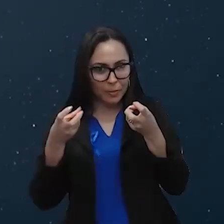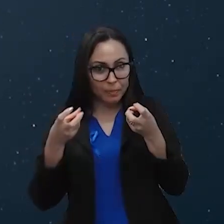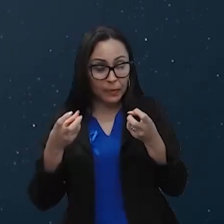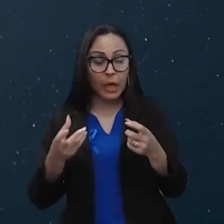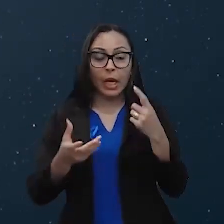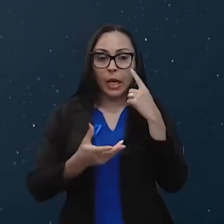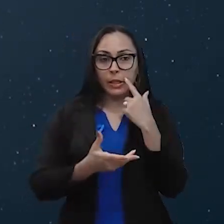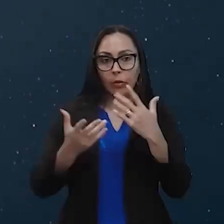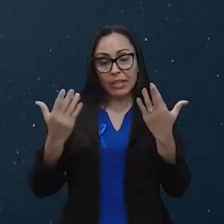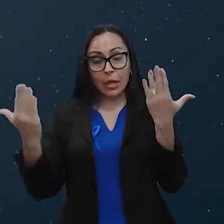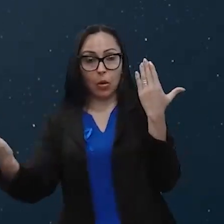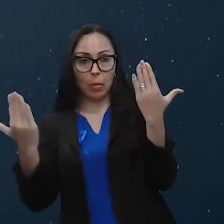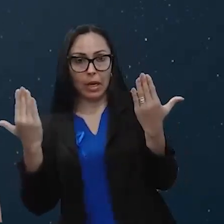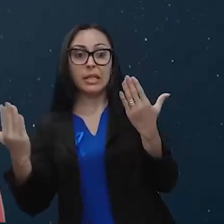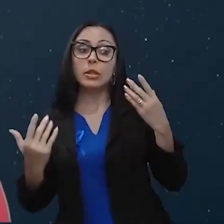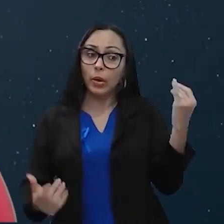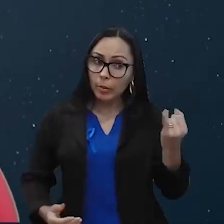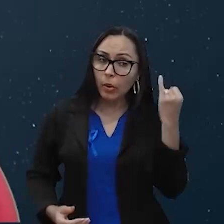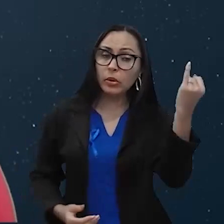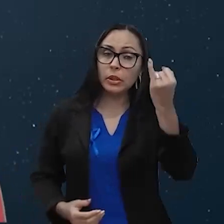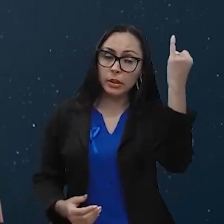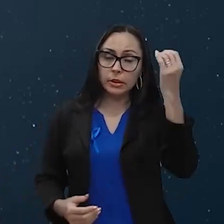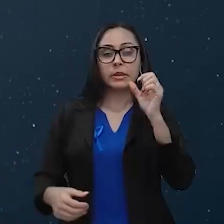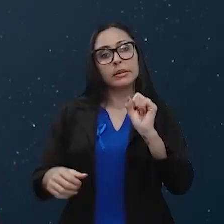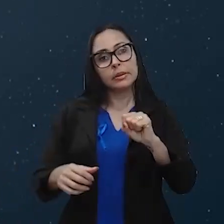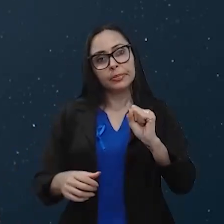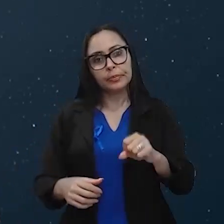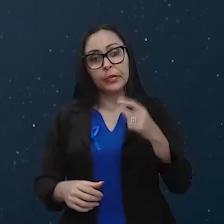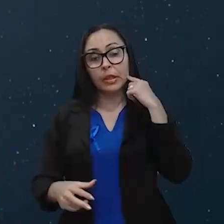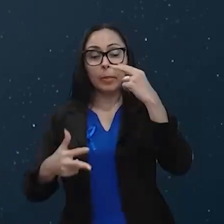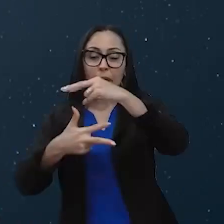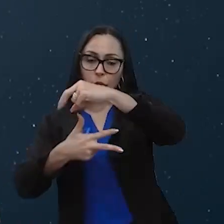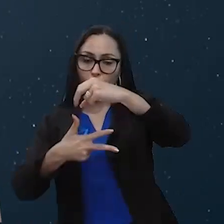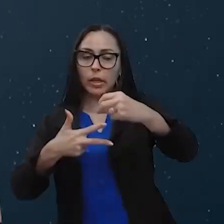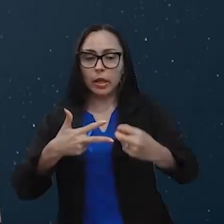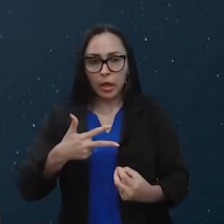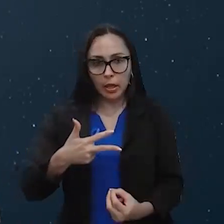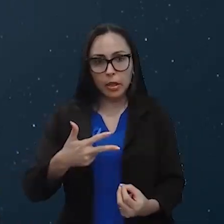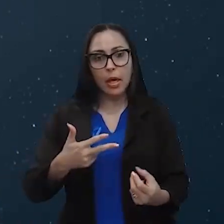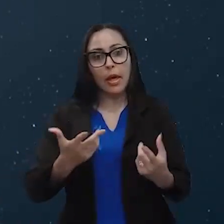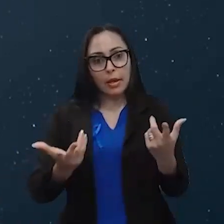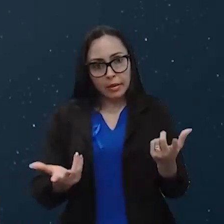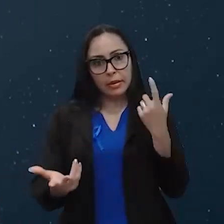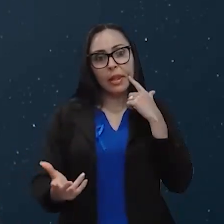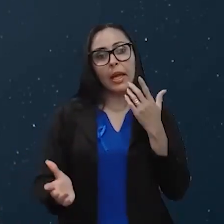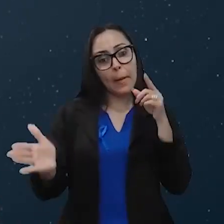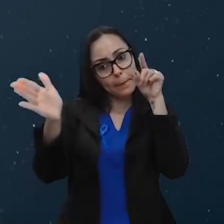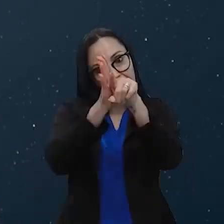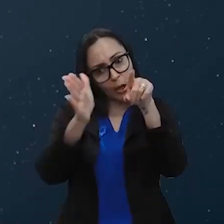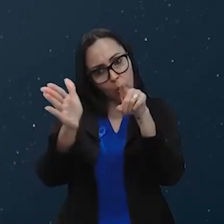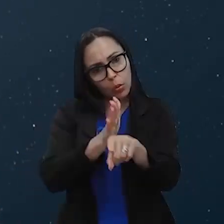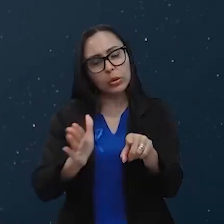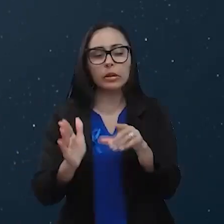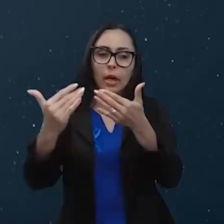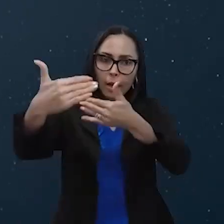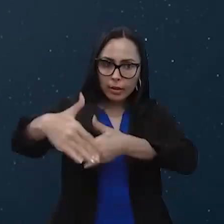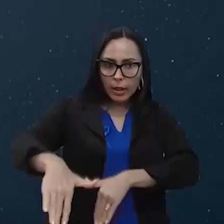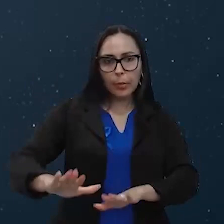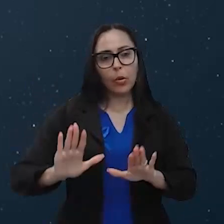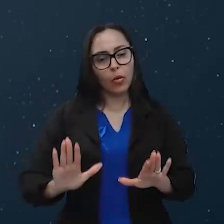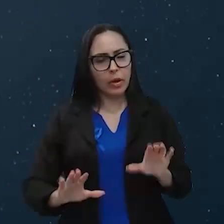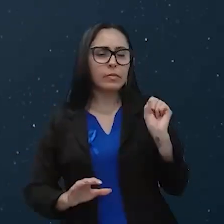comparação é muito importante, inclusive no Enem se traz essa abordagem em muitos problemas, tá certo? Inclusive aqui no